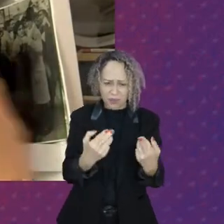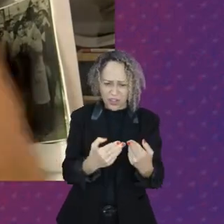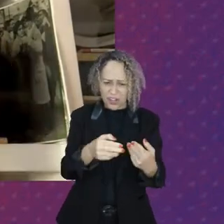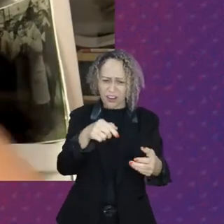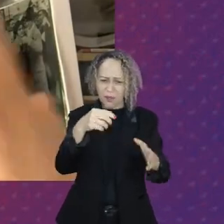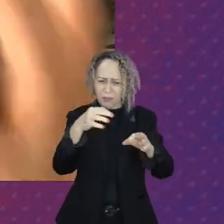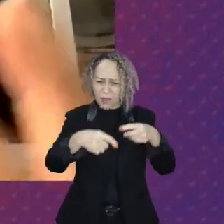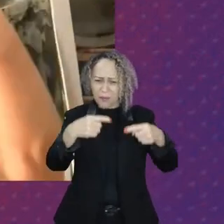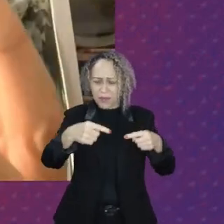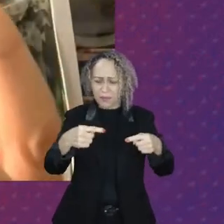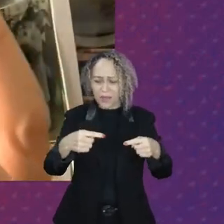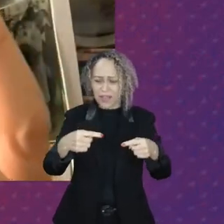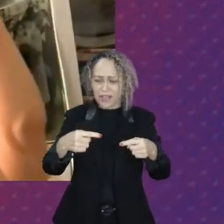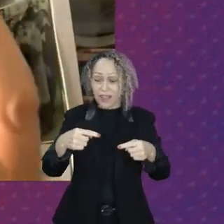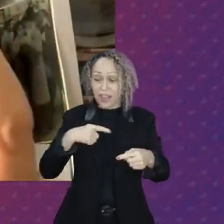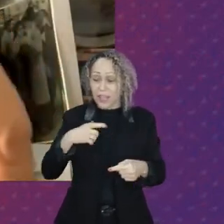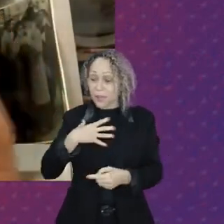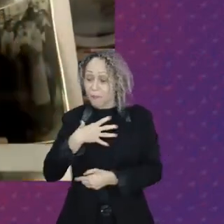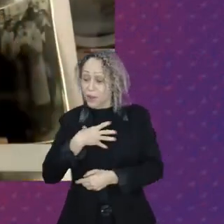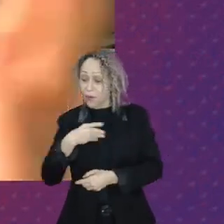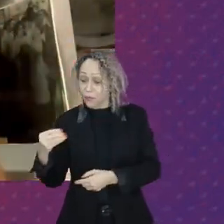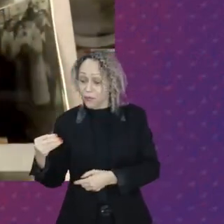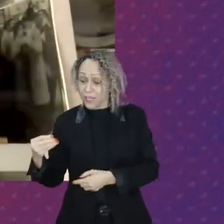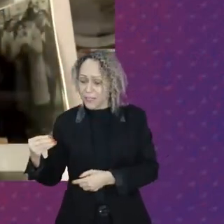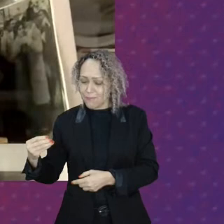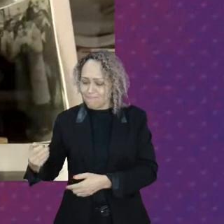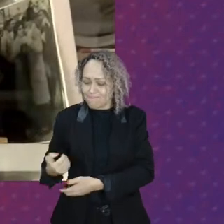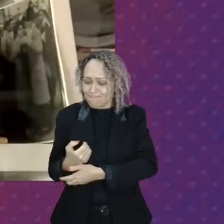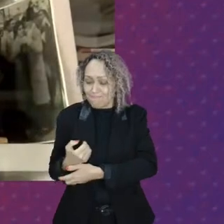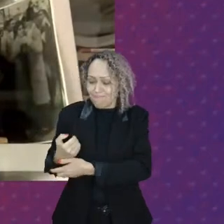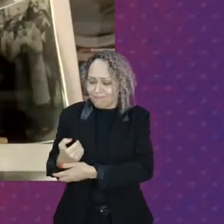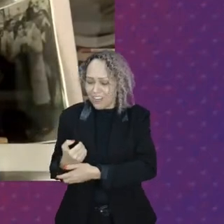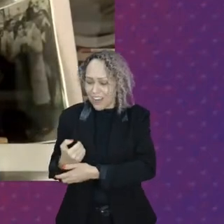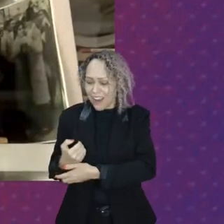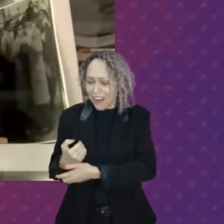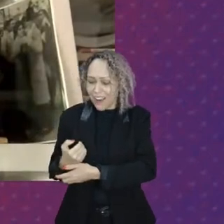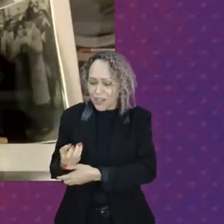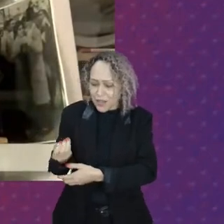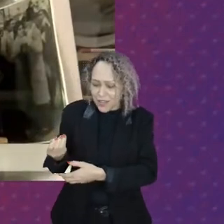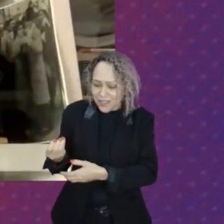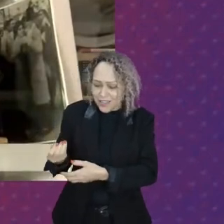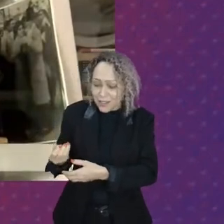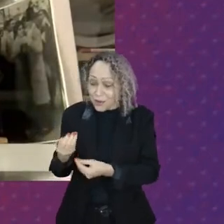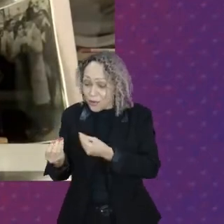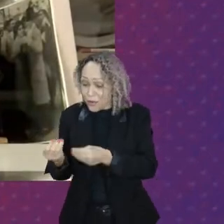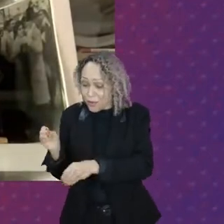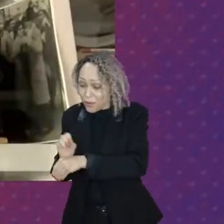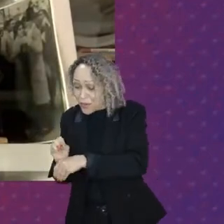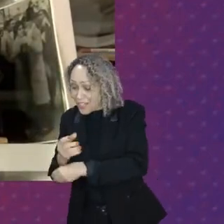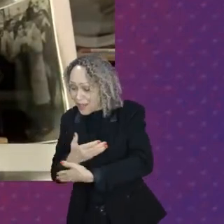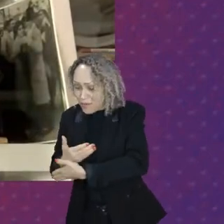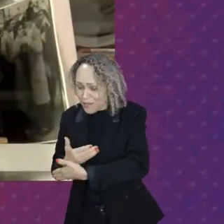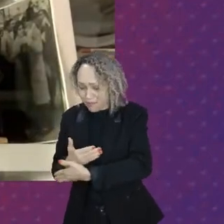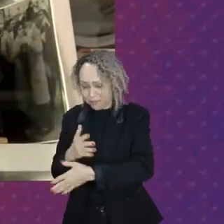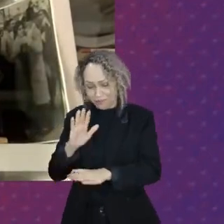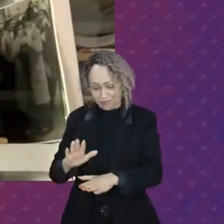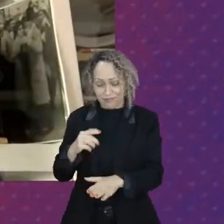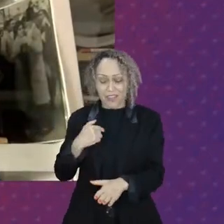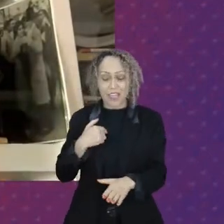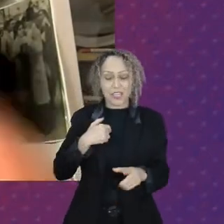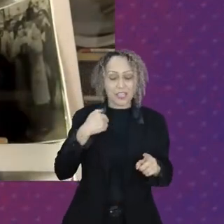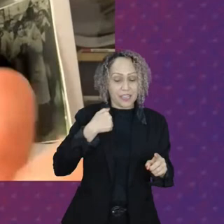cestinha, balançando, cantando, para que eu pudesse participar das reuniões. Nós precisamos voltar a desenvolver entre